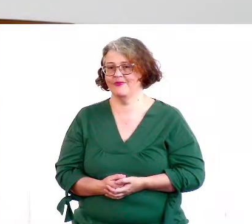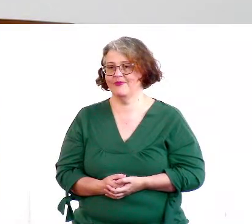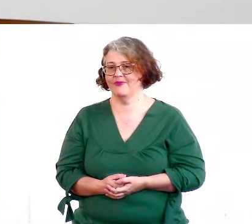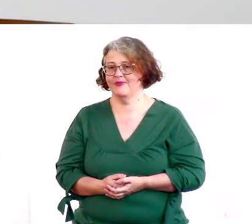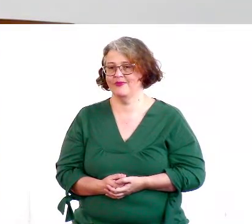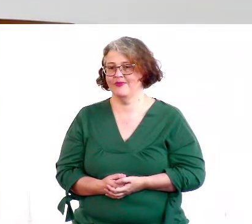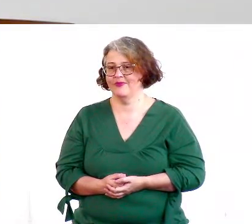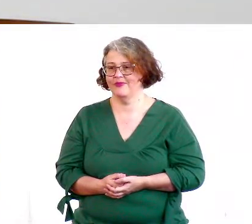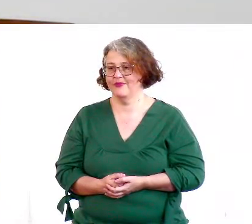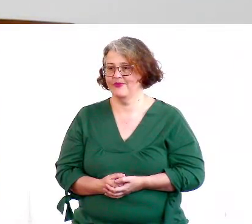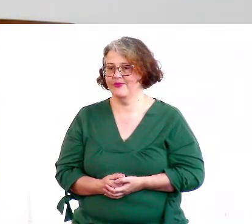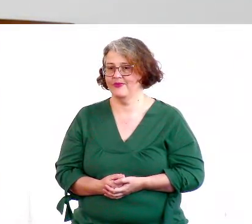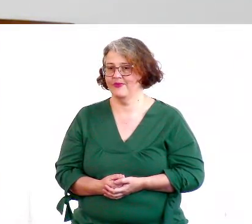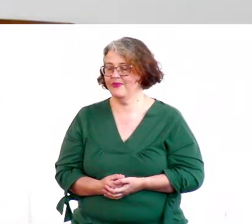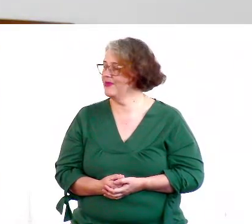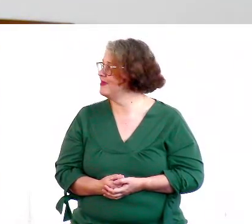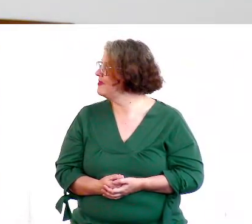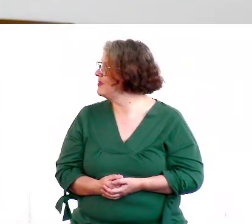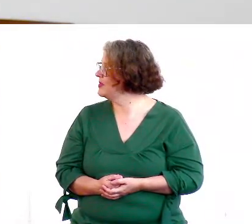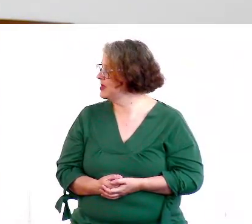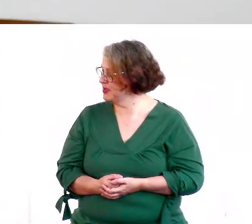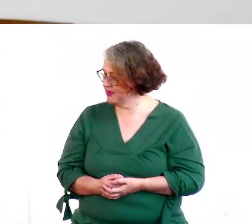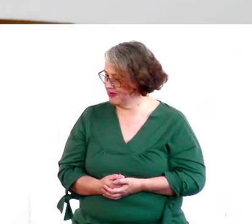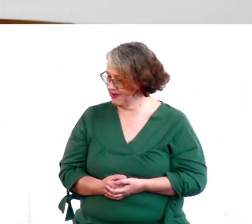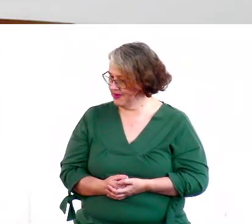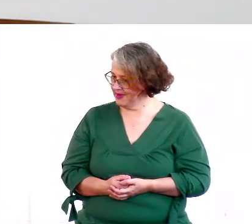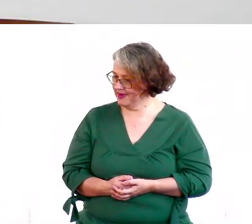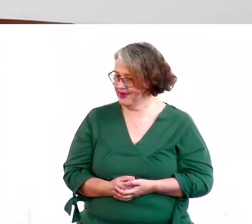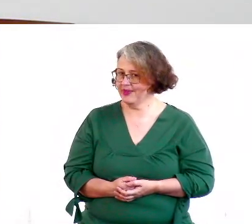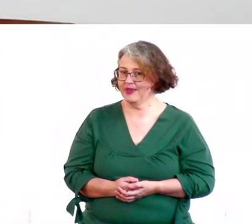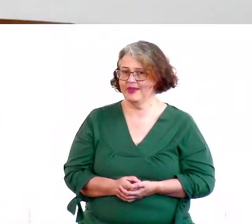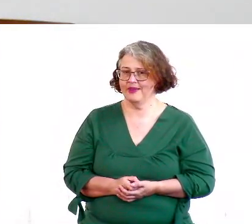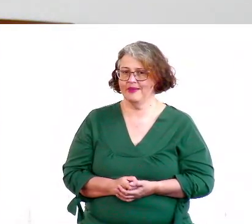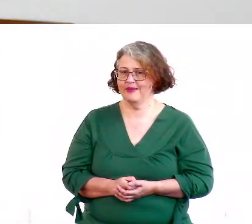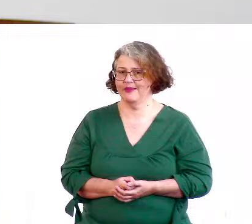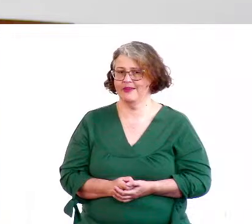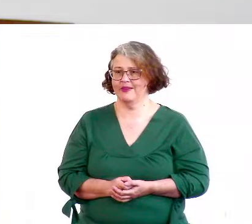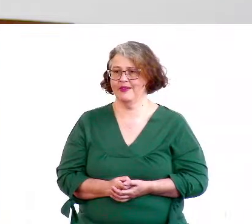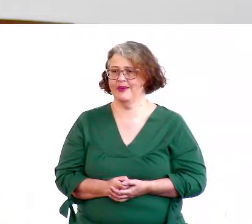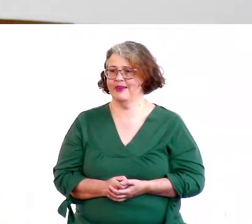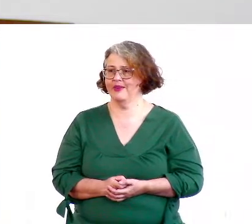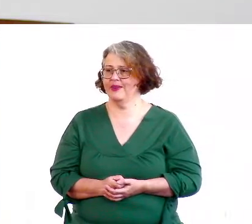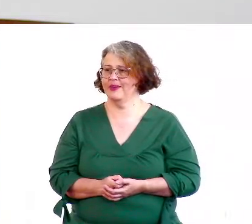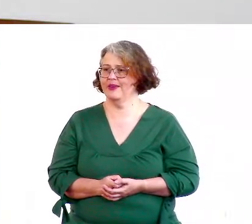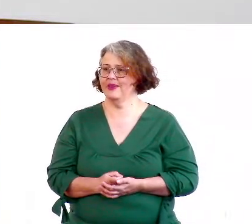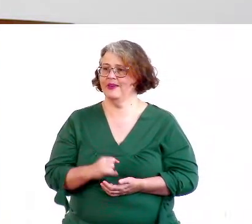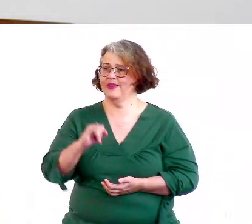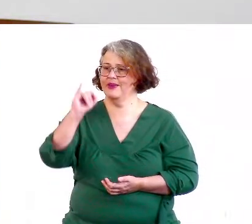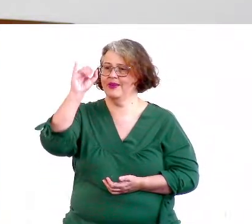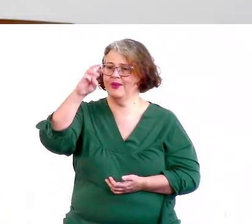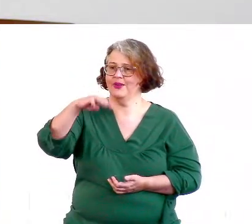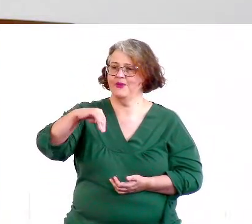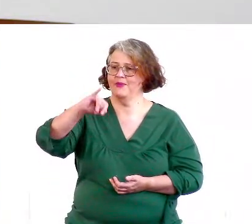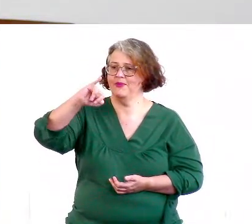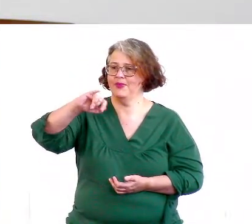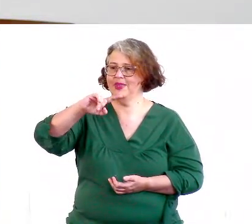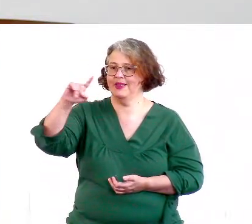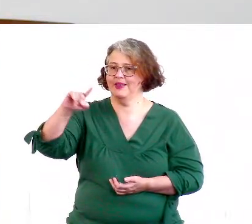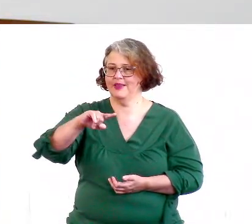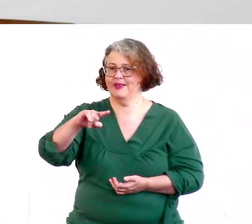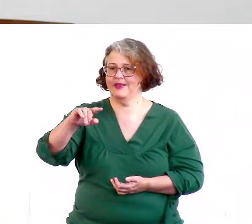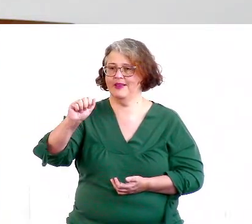escola dominical, fiquem para a escola dominical se puderem, uma alegria tê-las lá também. O Misael também está conosco hoje pela primeira